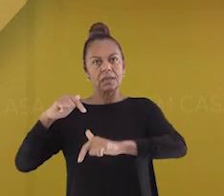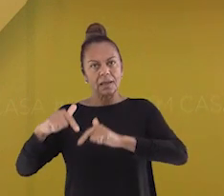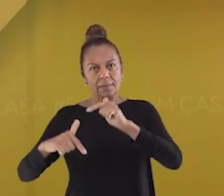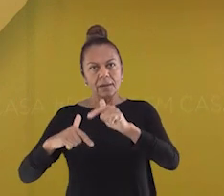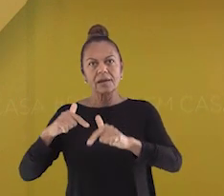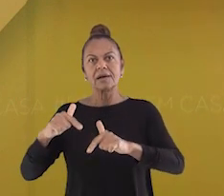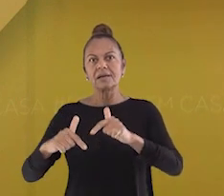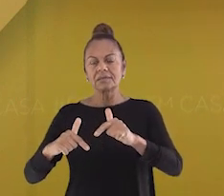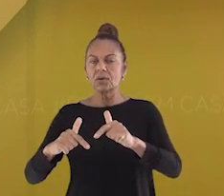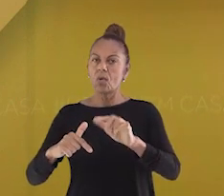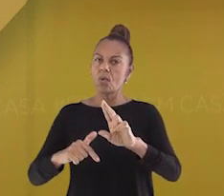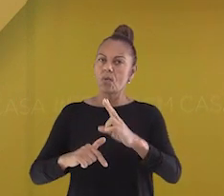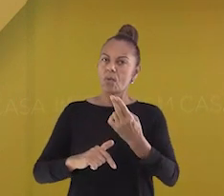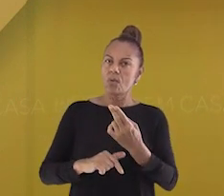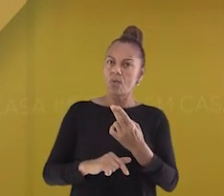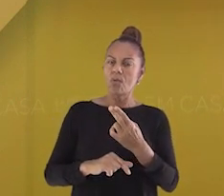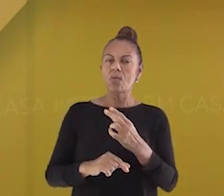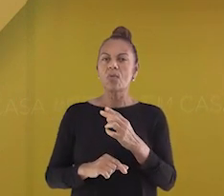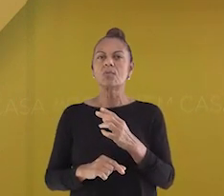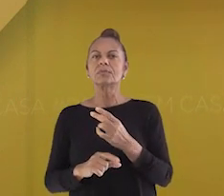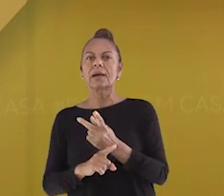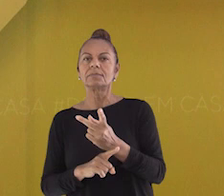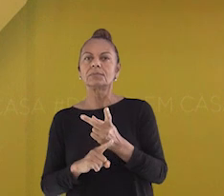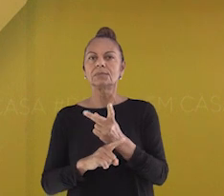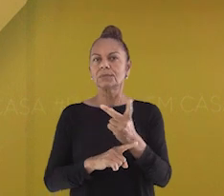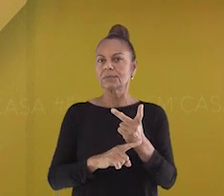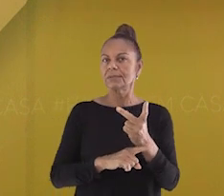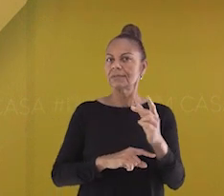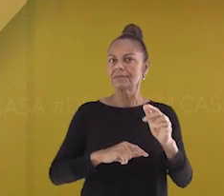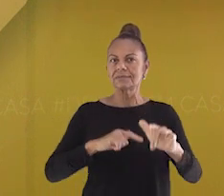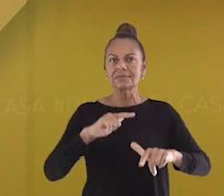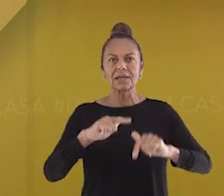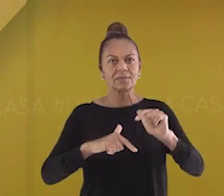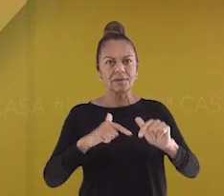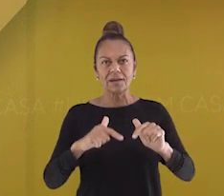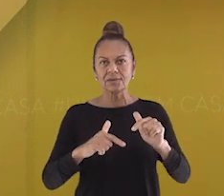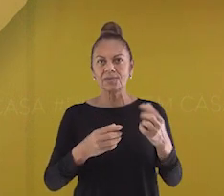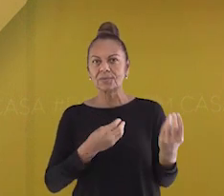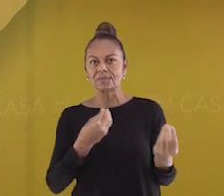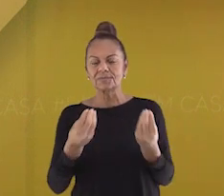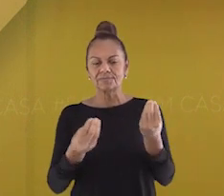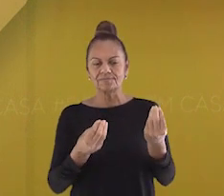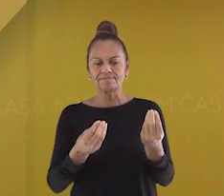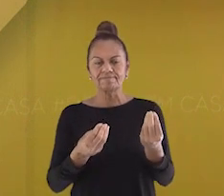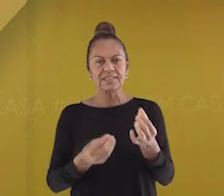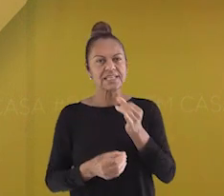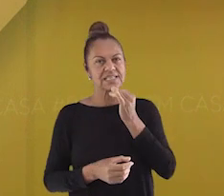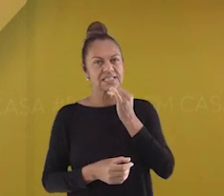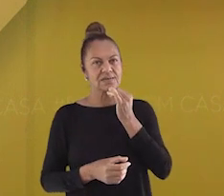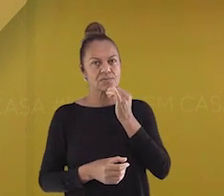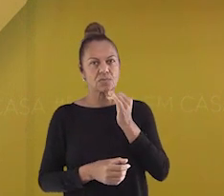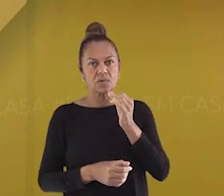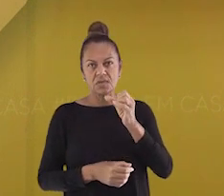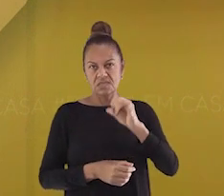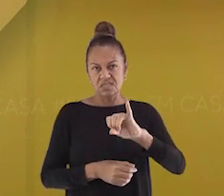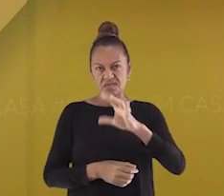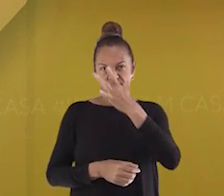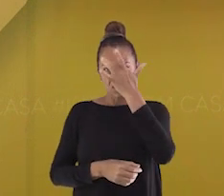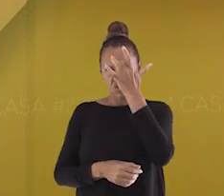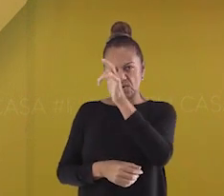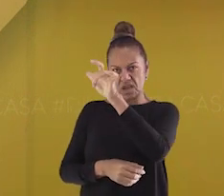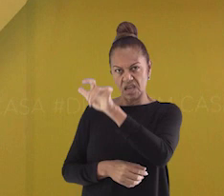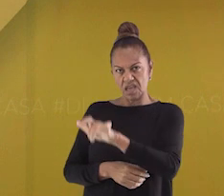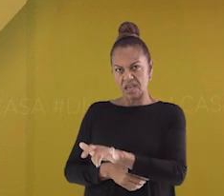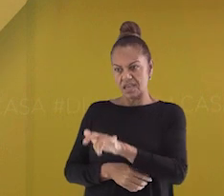ou que estão em busca de emprego. Calma, vou explicar. O cidadão que está procurando